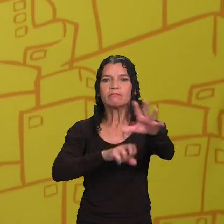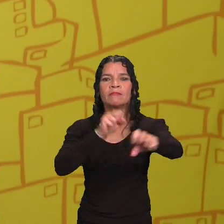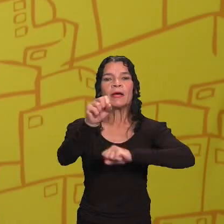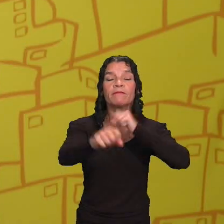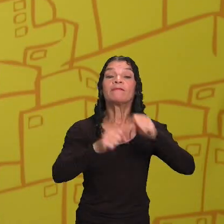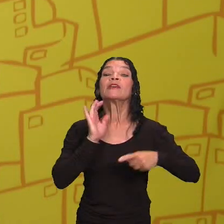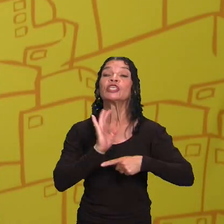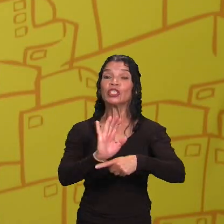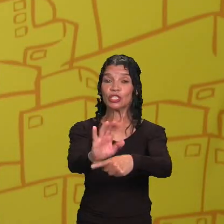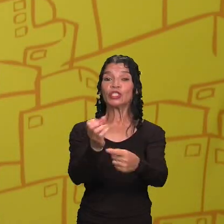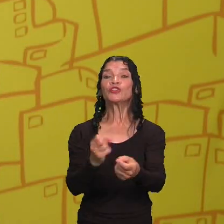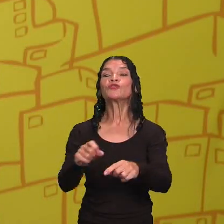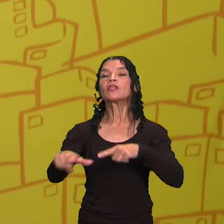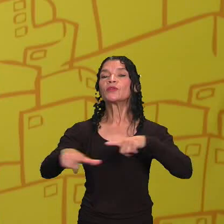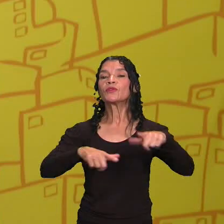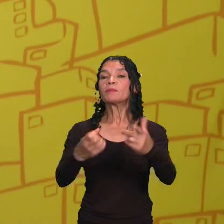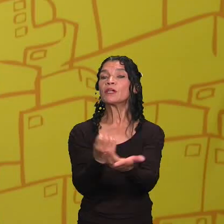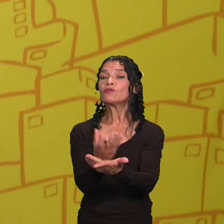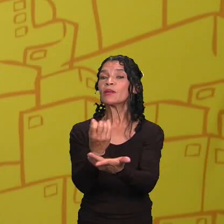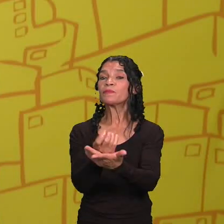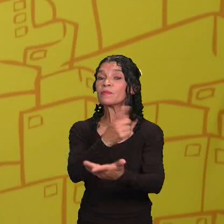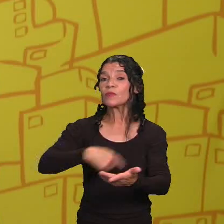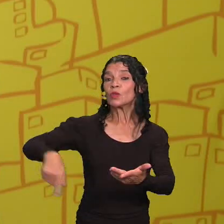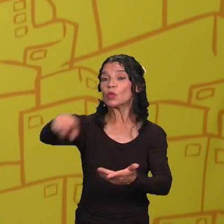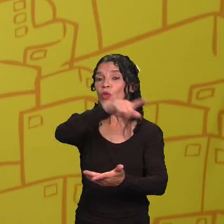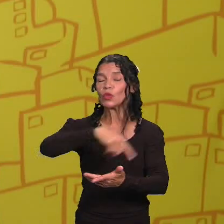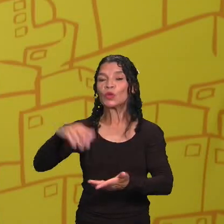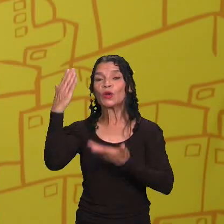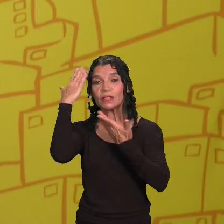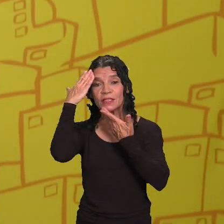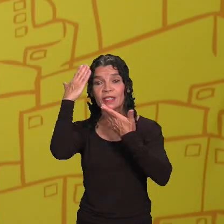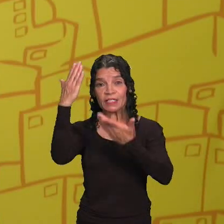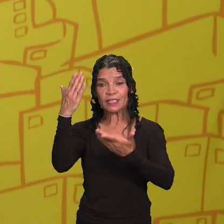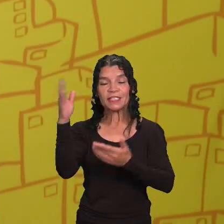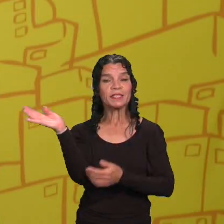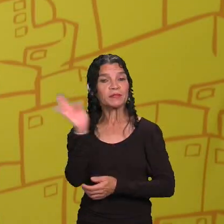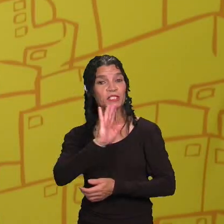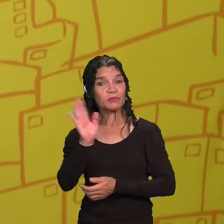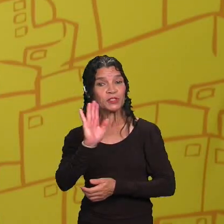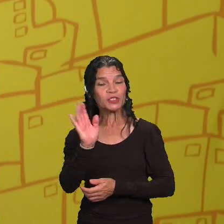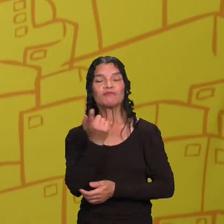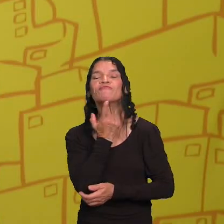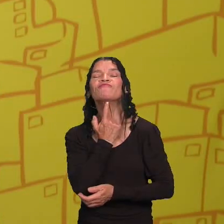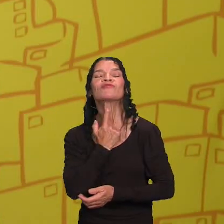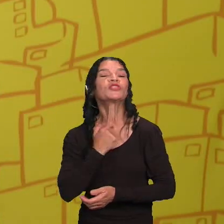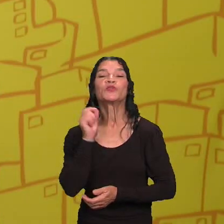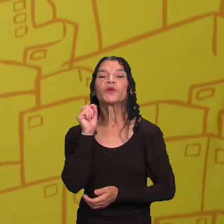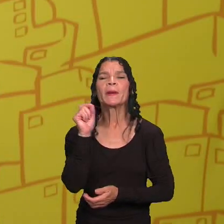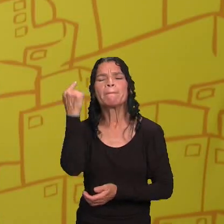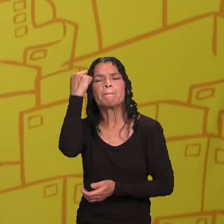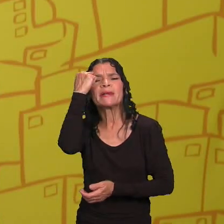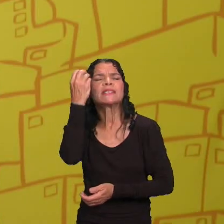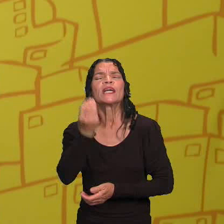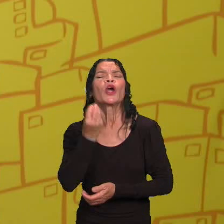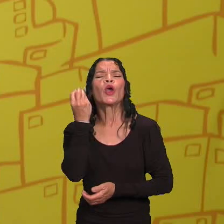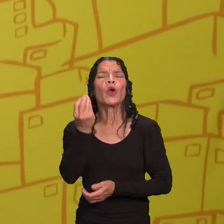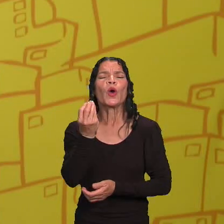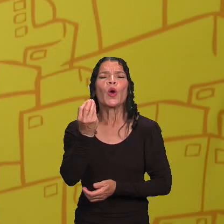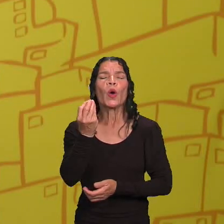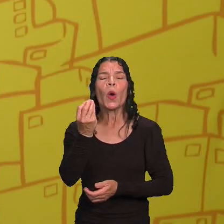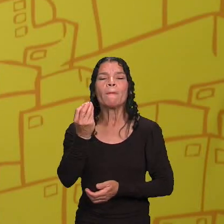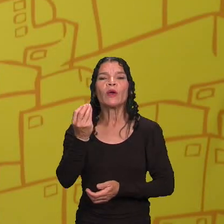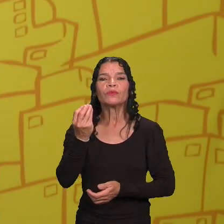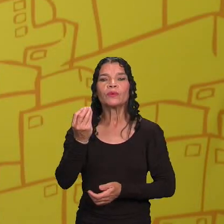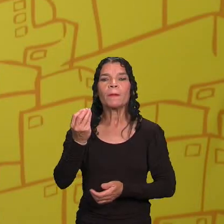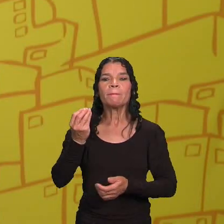de alfabetização. A gente se despede com o seguinte desejo, que você pense em como a autonomia